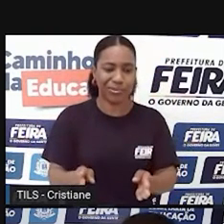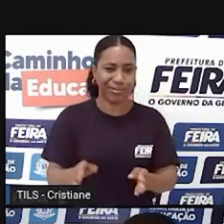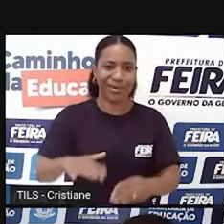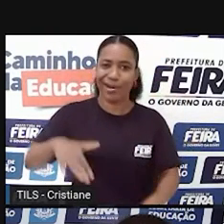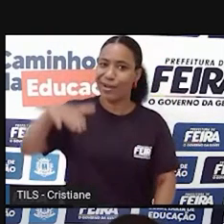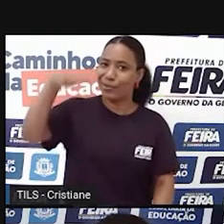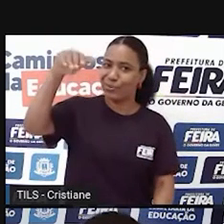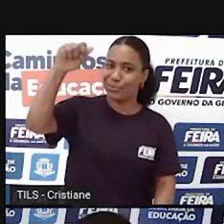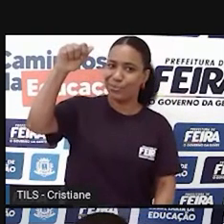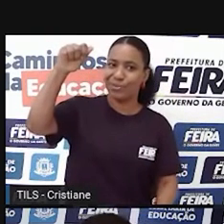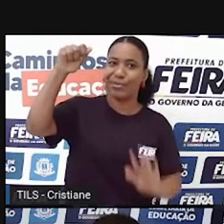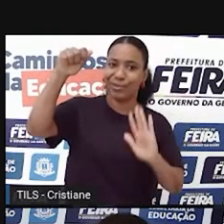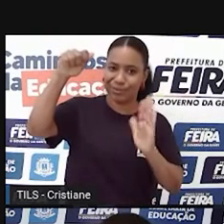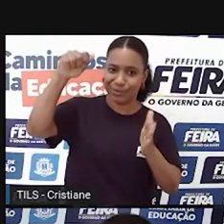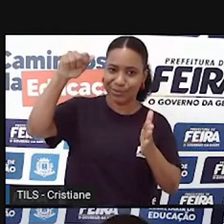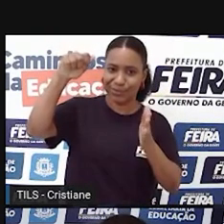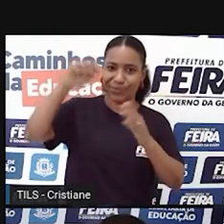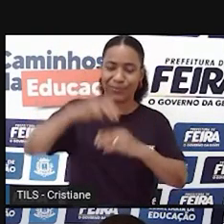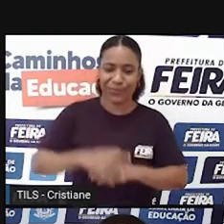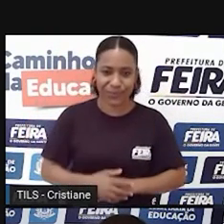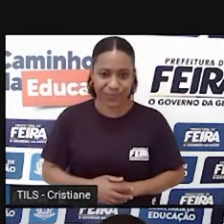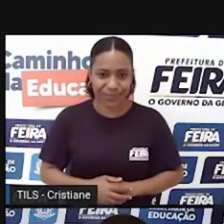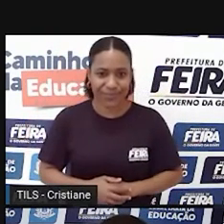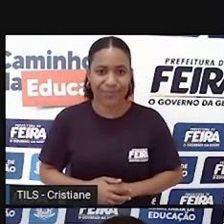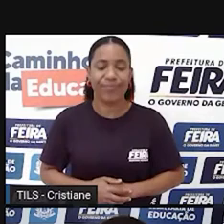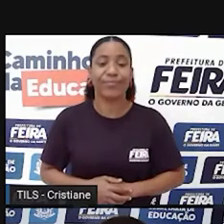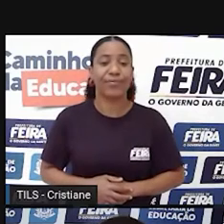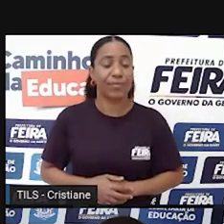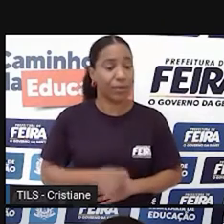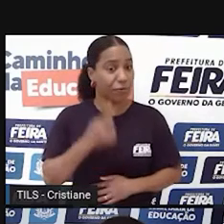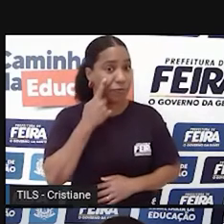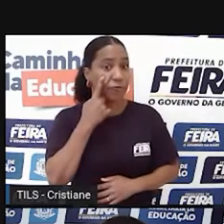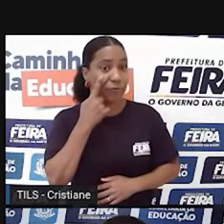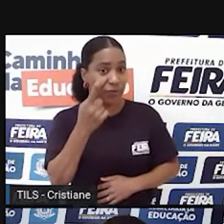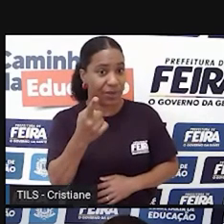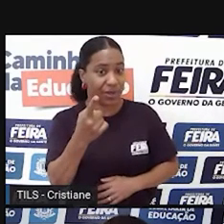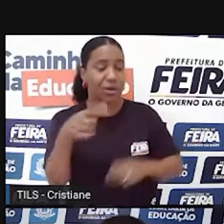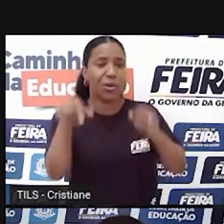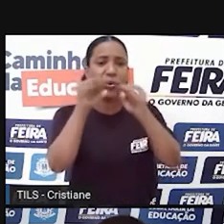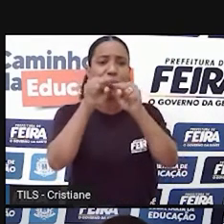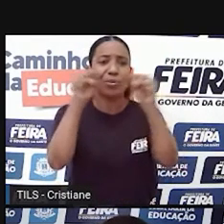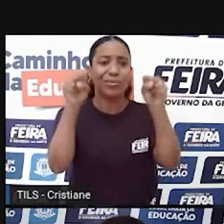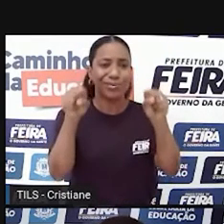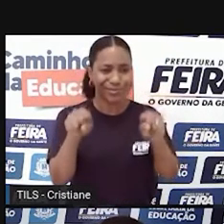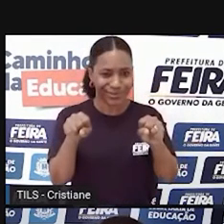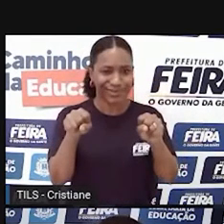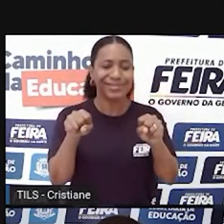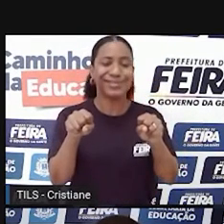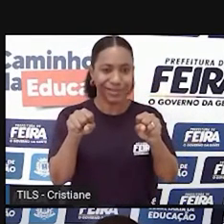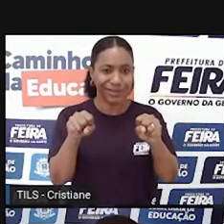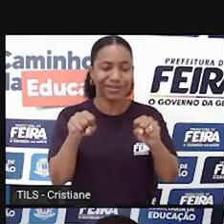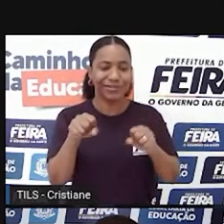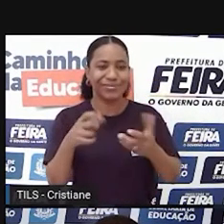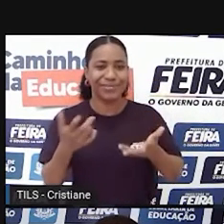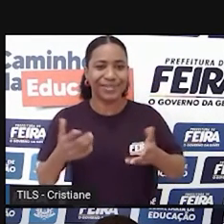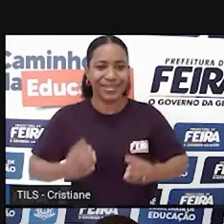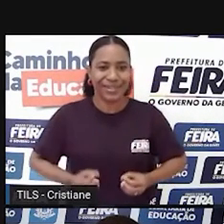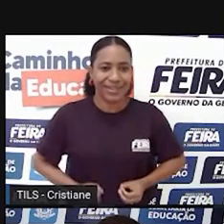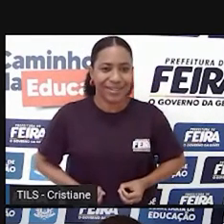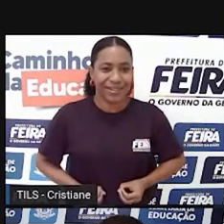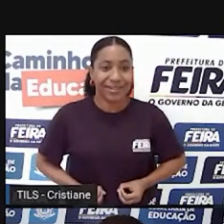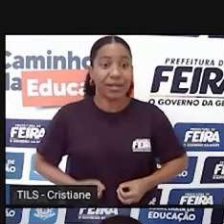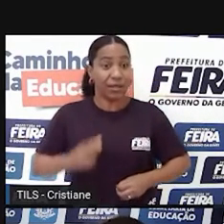aqui rapidinho nos sistemas reprodutores, né? Vocês provavelmente vão estudar isso esse ano, já devem ter estudado quando eram mais